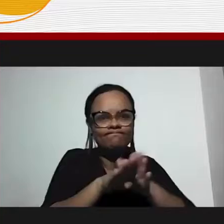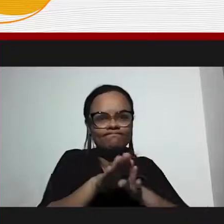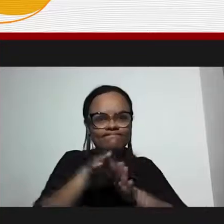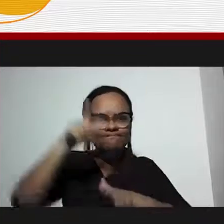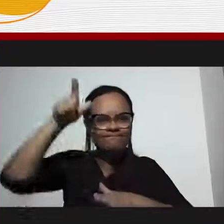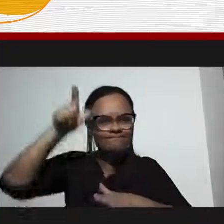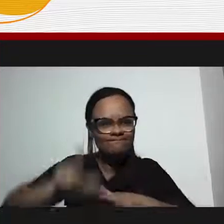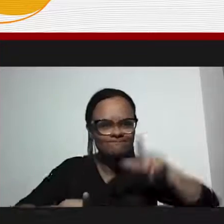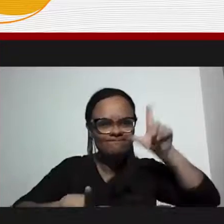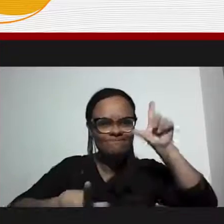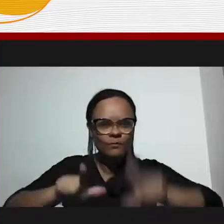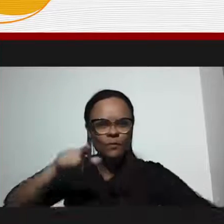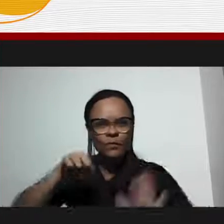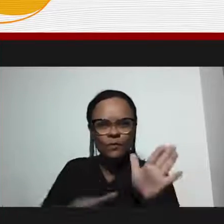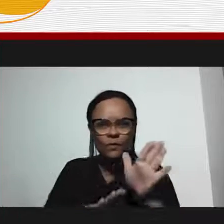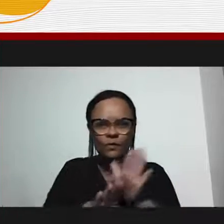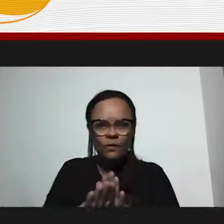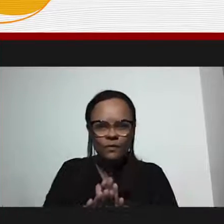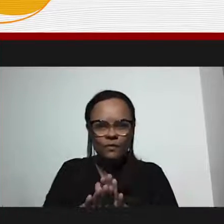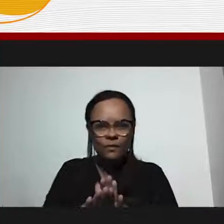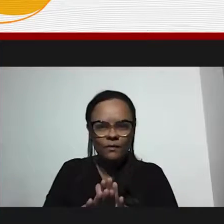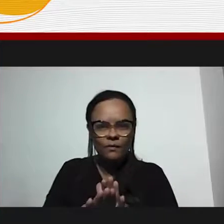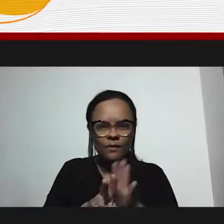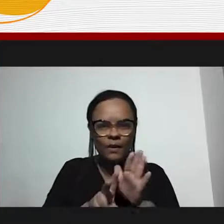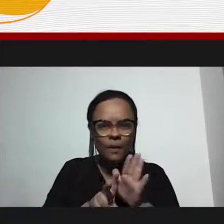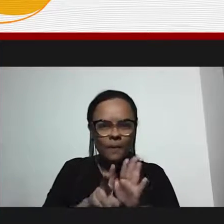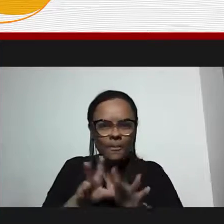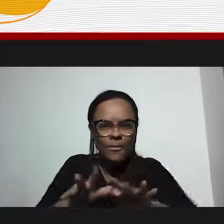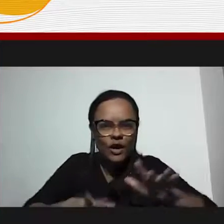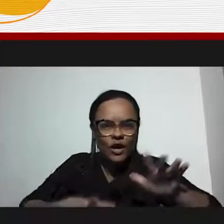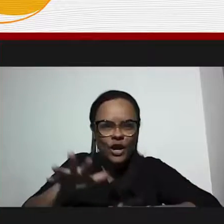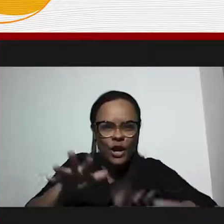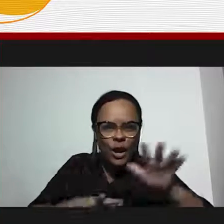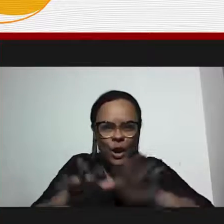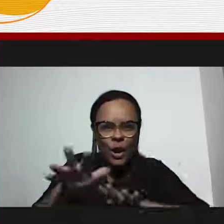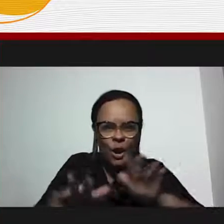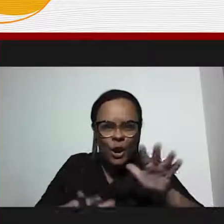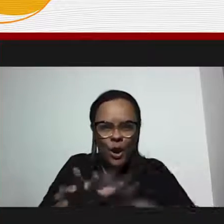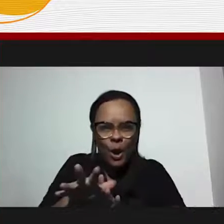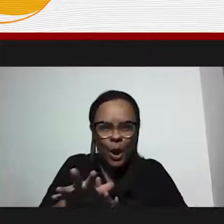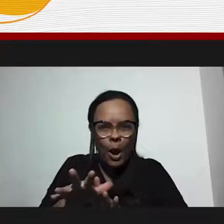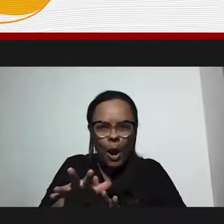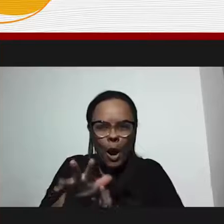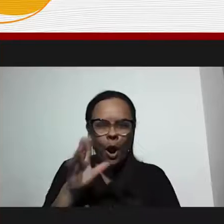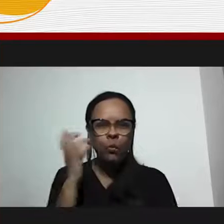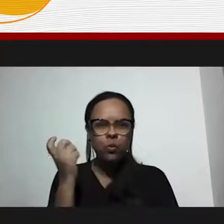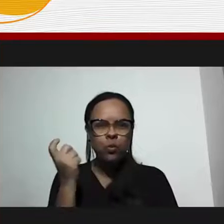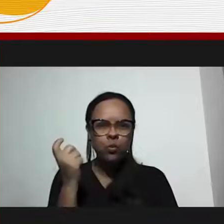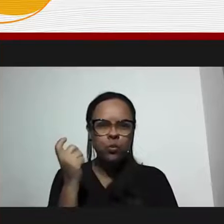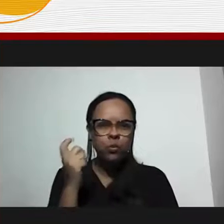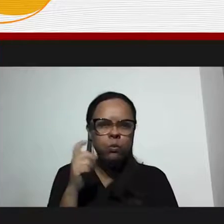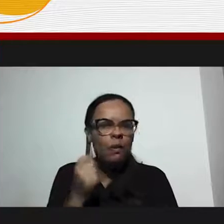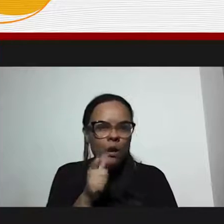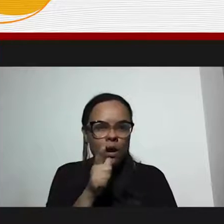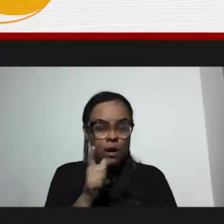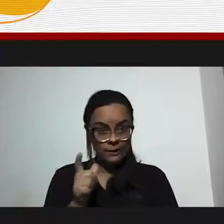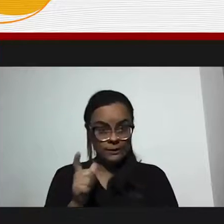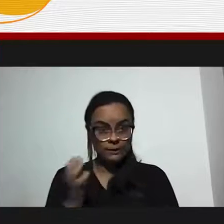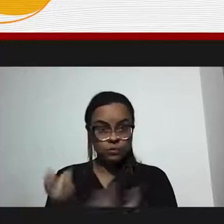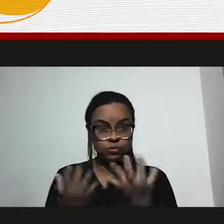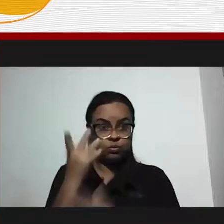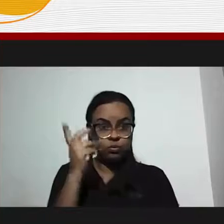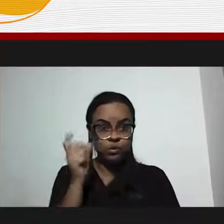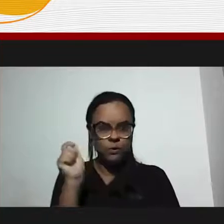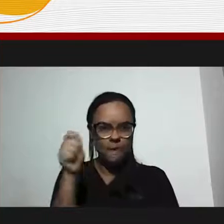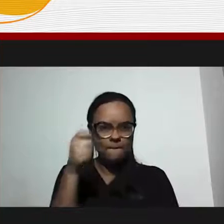estar começando a me movimentar para poder acender a pira dos jogos. E aí começa